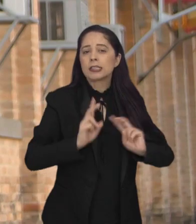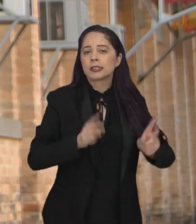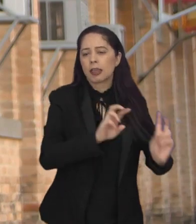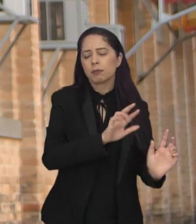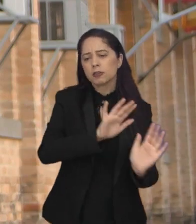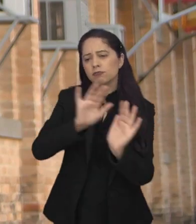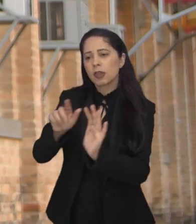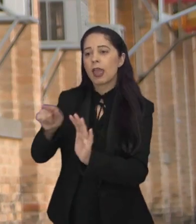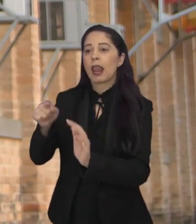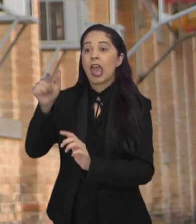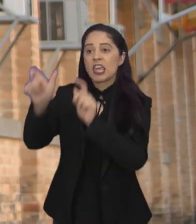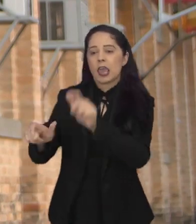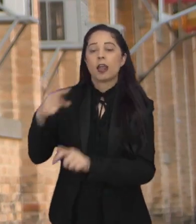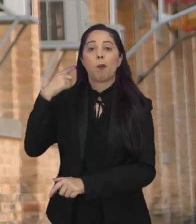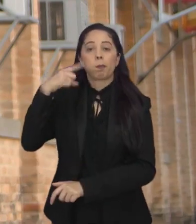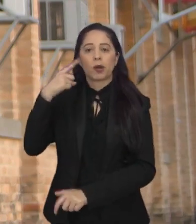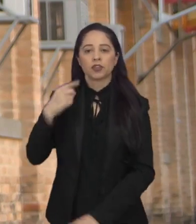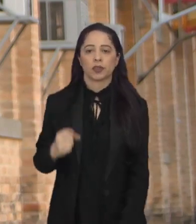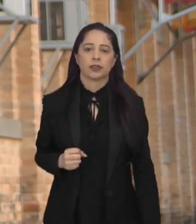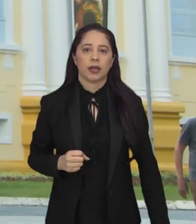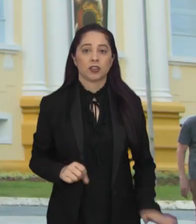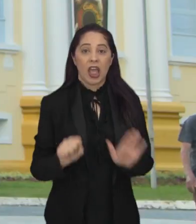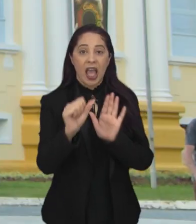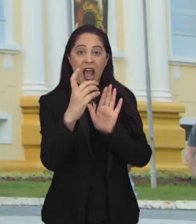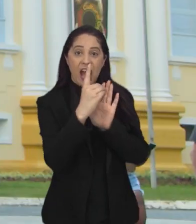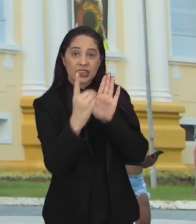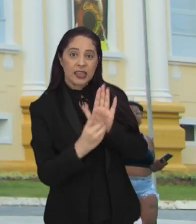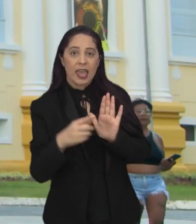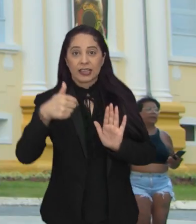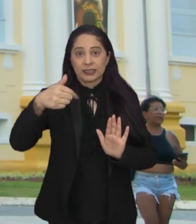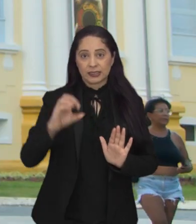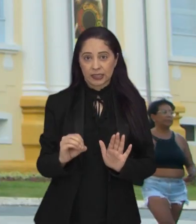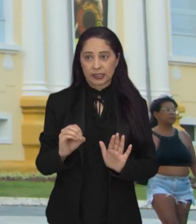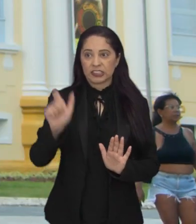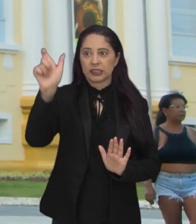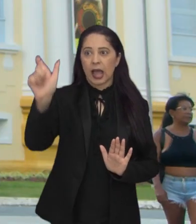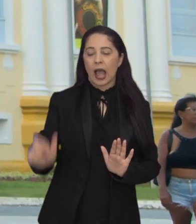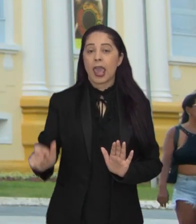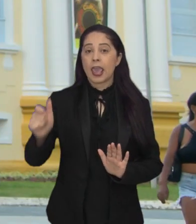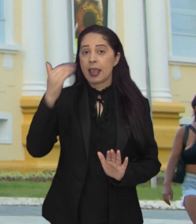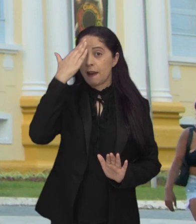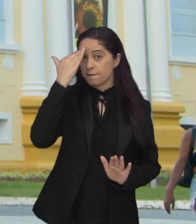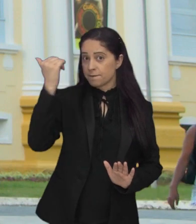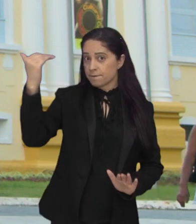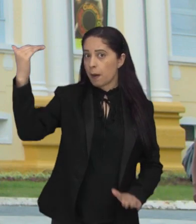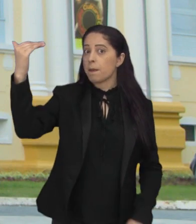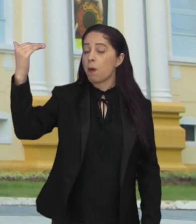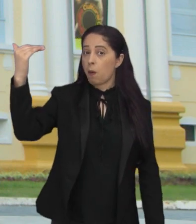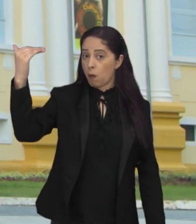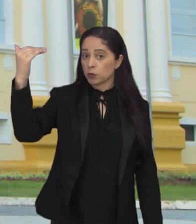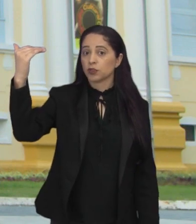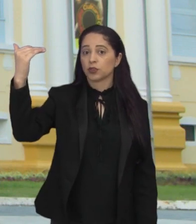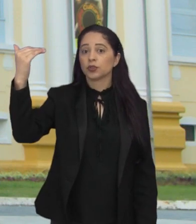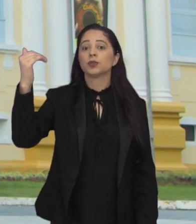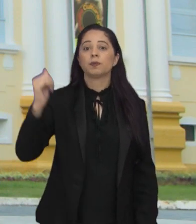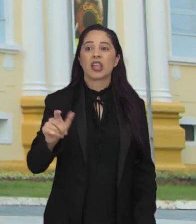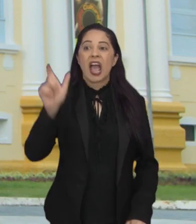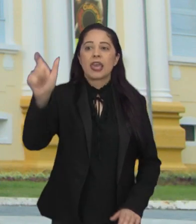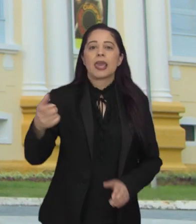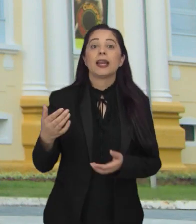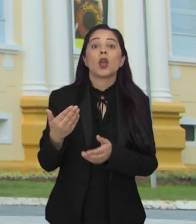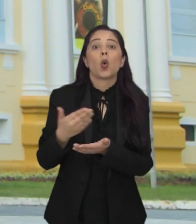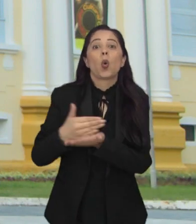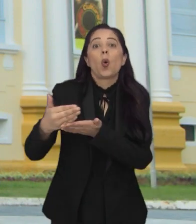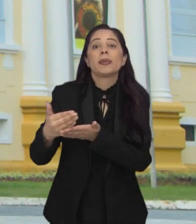nessa transição aqui para São José dos Campos. Ainda na década de 70, Francisco Paes ganhava destaque como uma das figuras públicas.